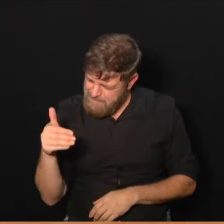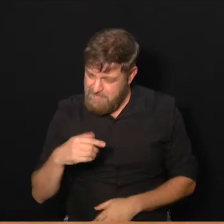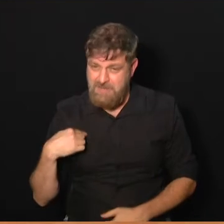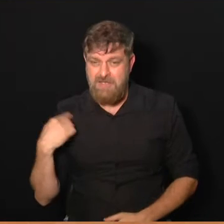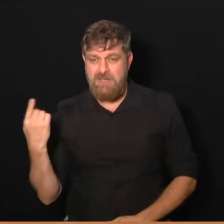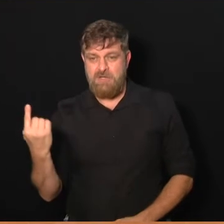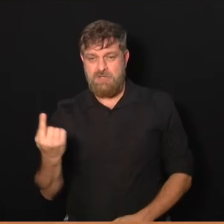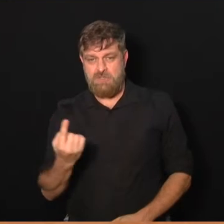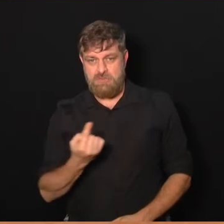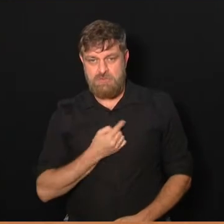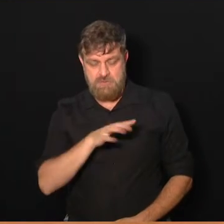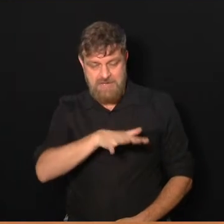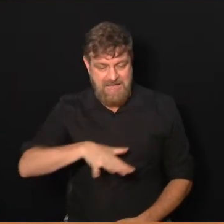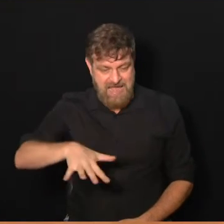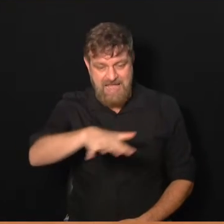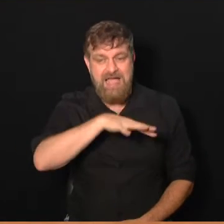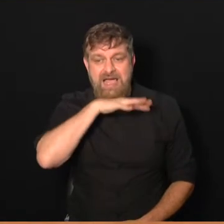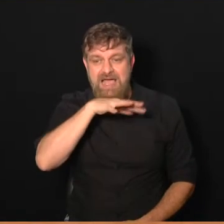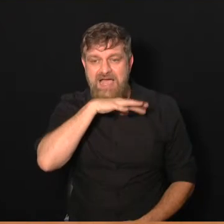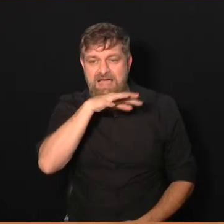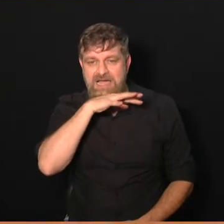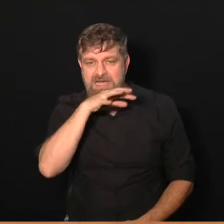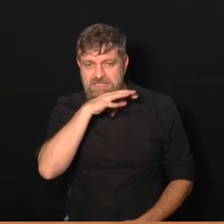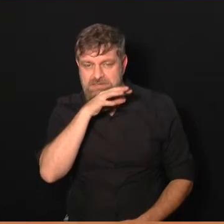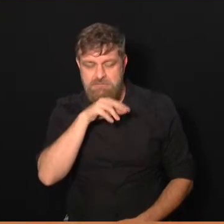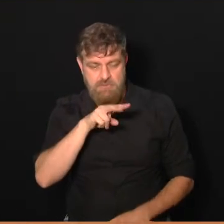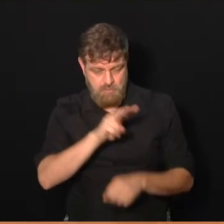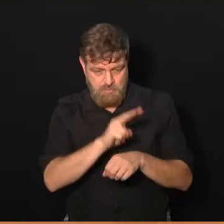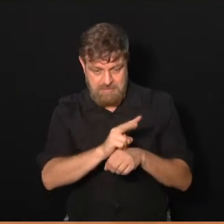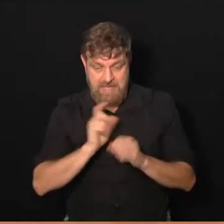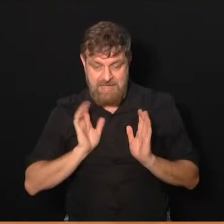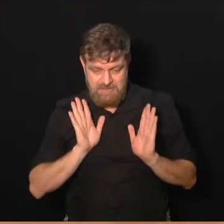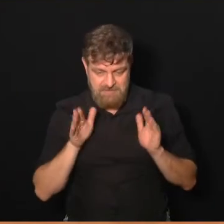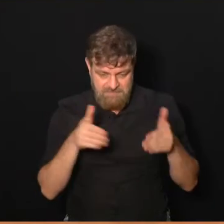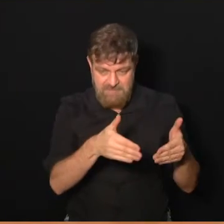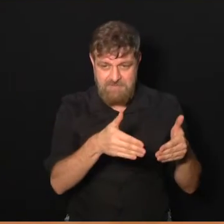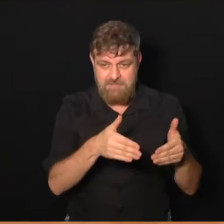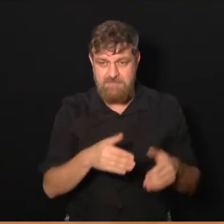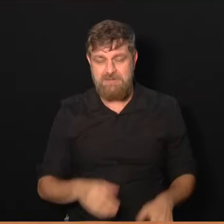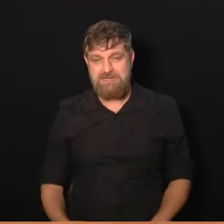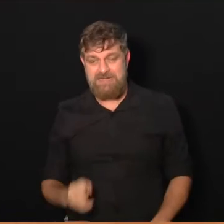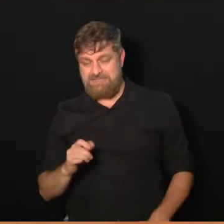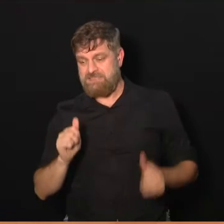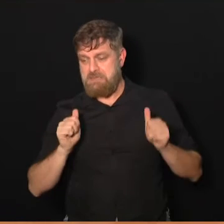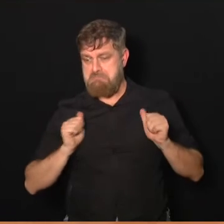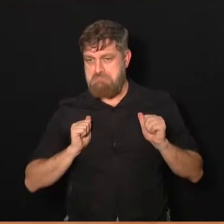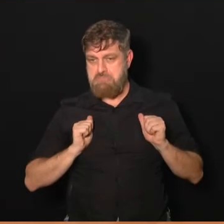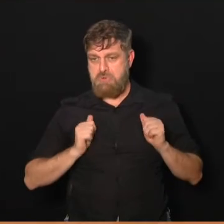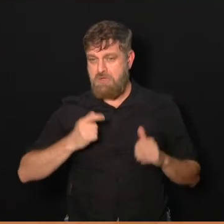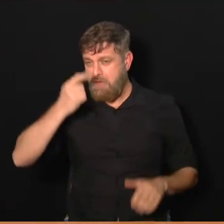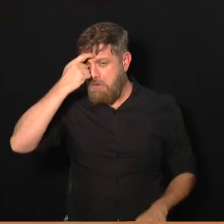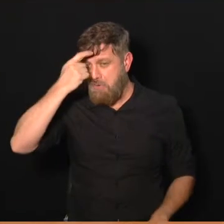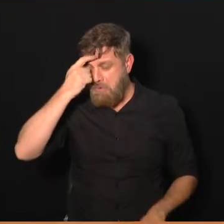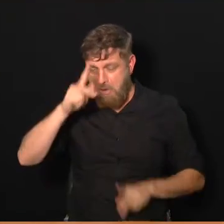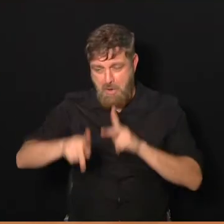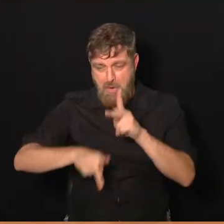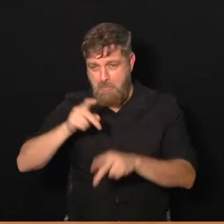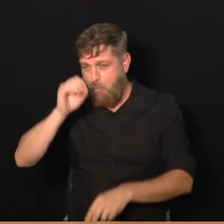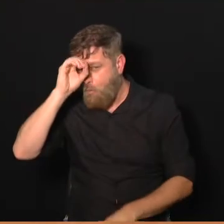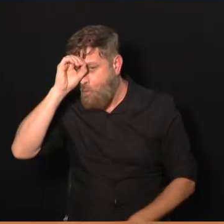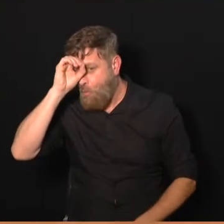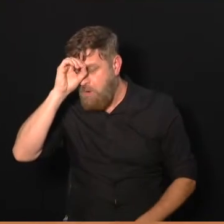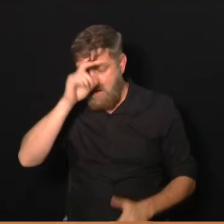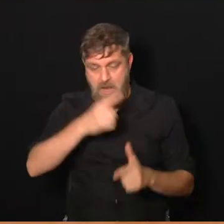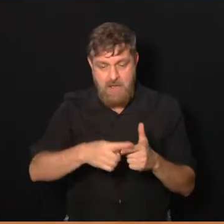o nosso nicho é a causa animal, mas que sem essa participação, sem essa conscientização das pessoas que o problema